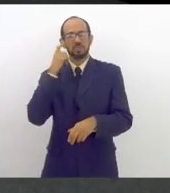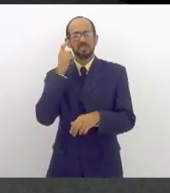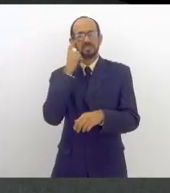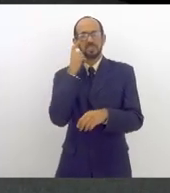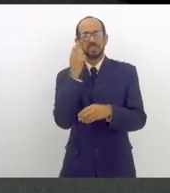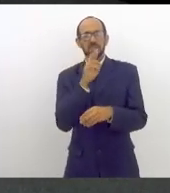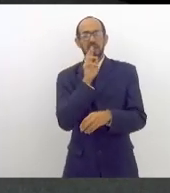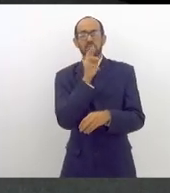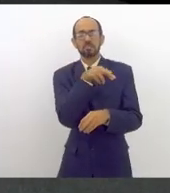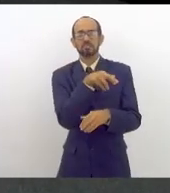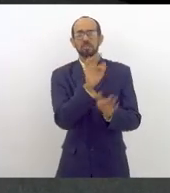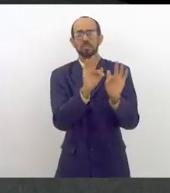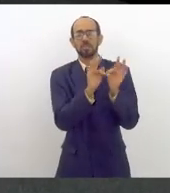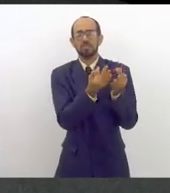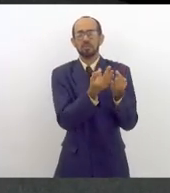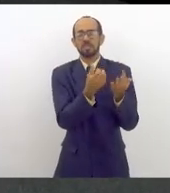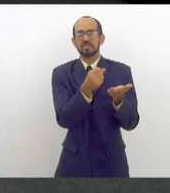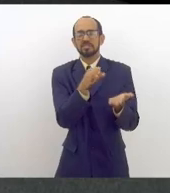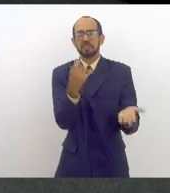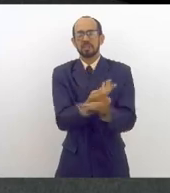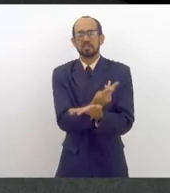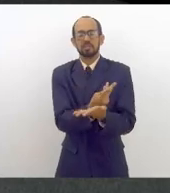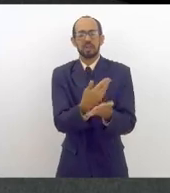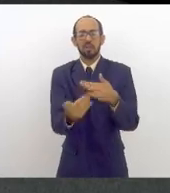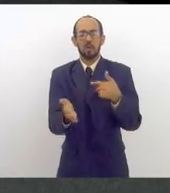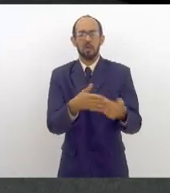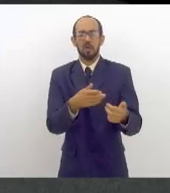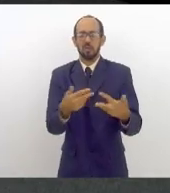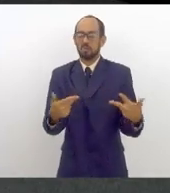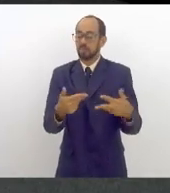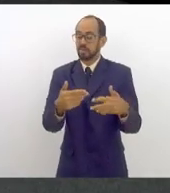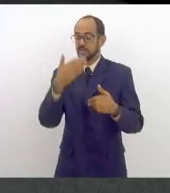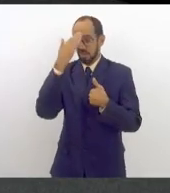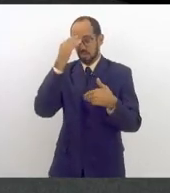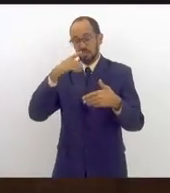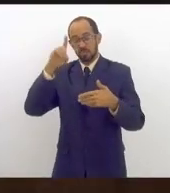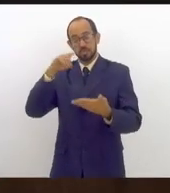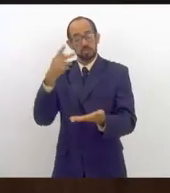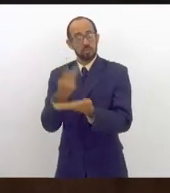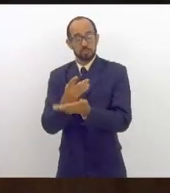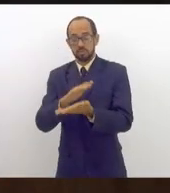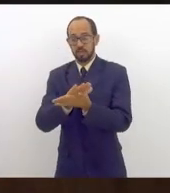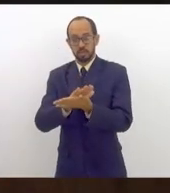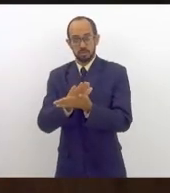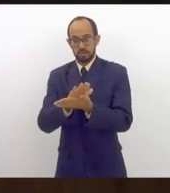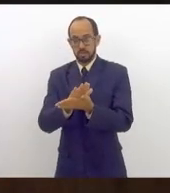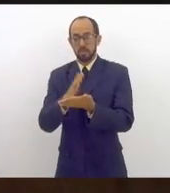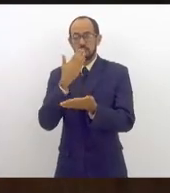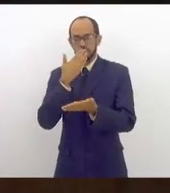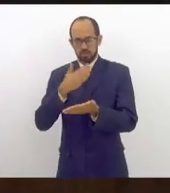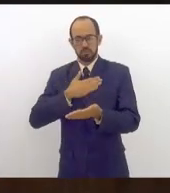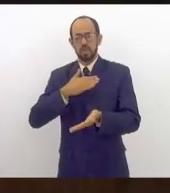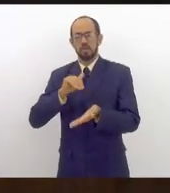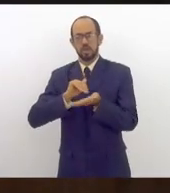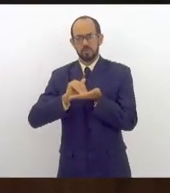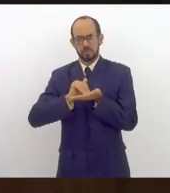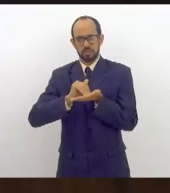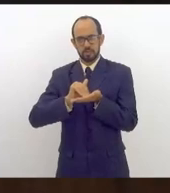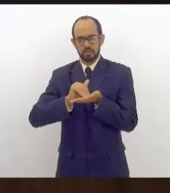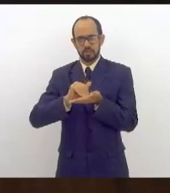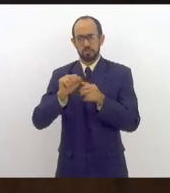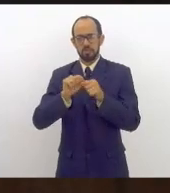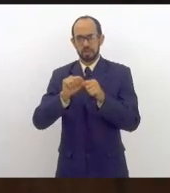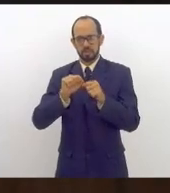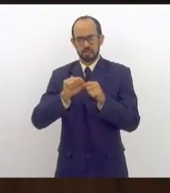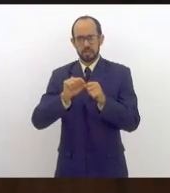para a família se tivesse acontecido algo de pior. Graças a Deus não aconteceu. Eu já pedi ao meu gabinete para estar confeccionando a